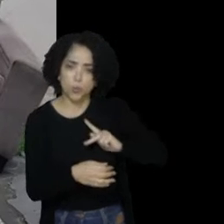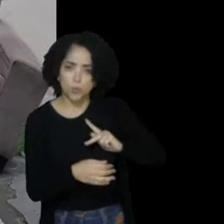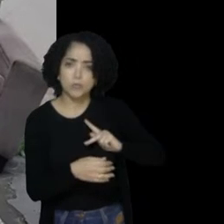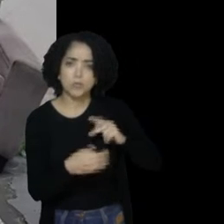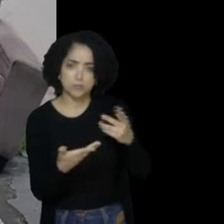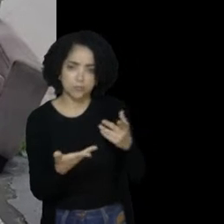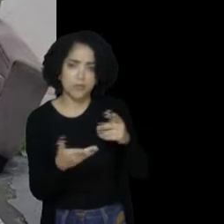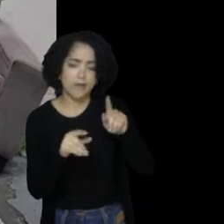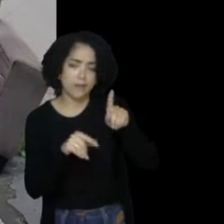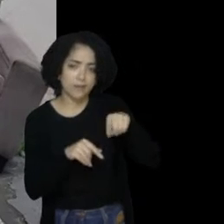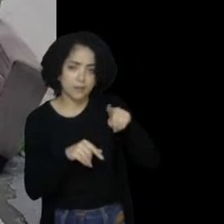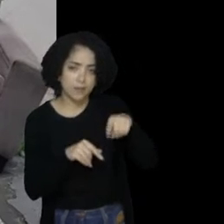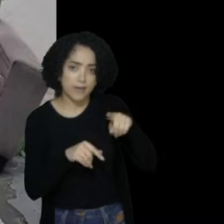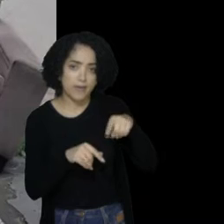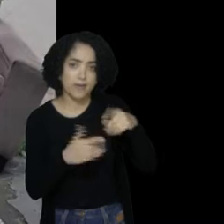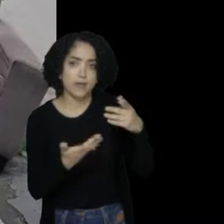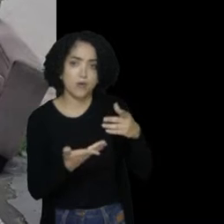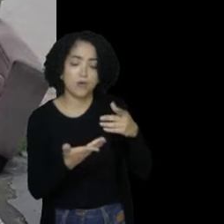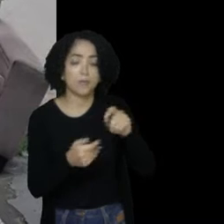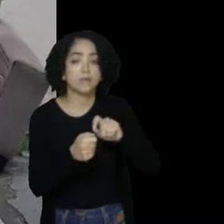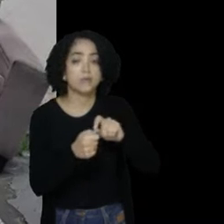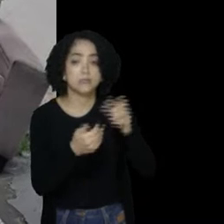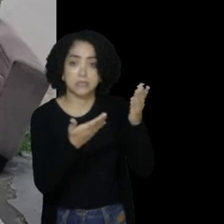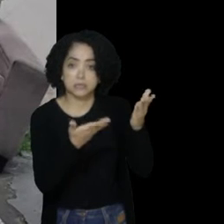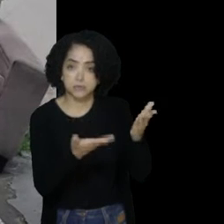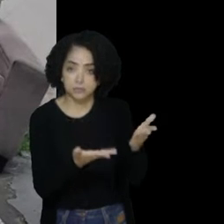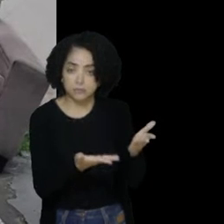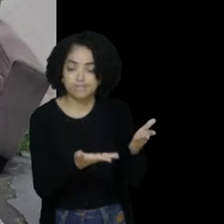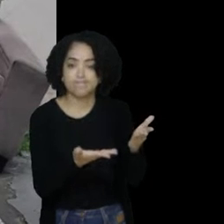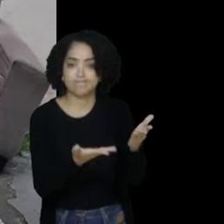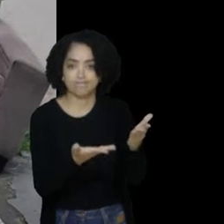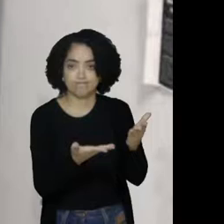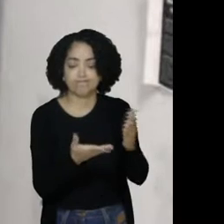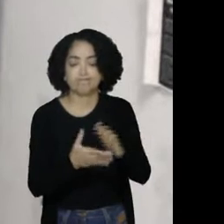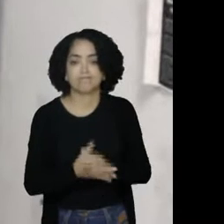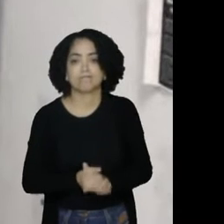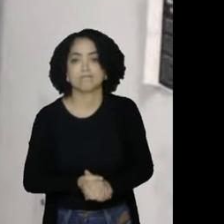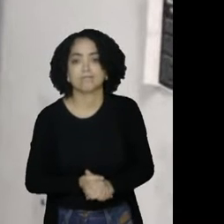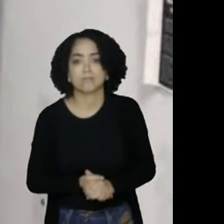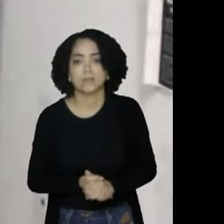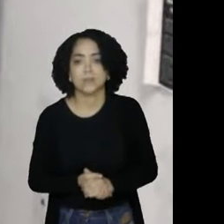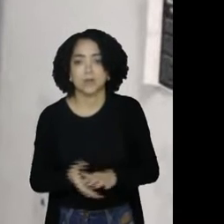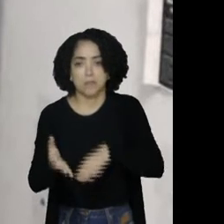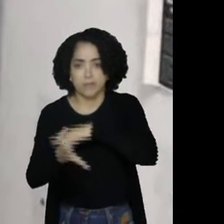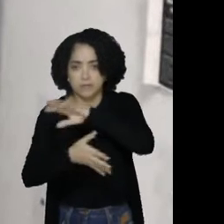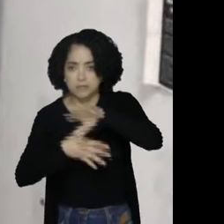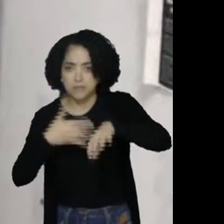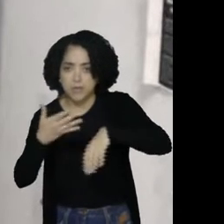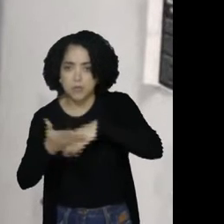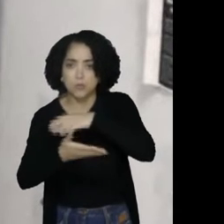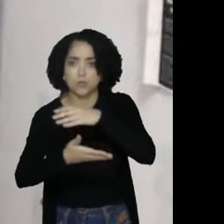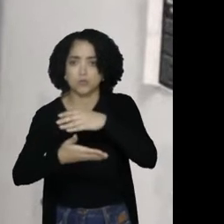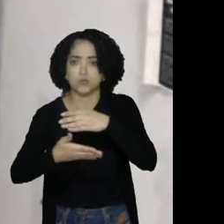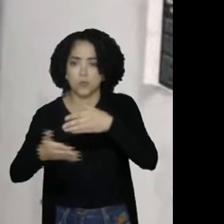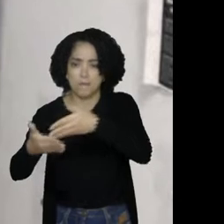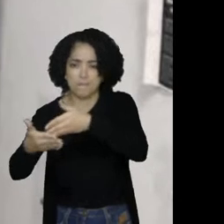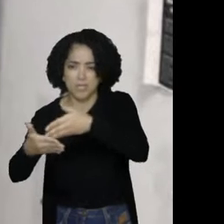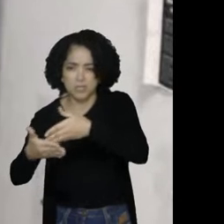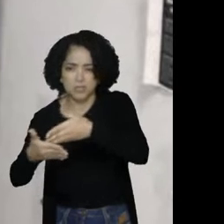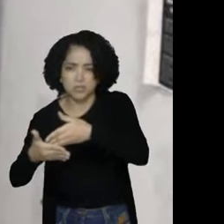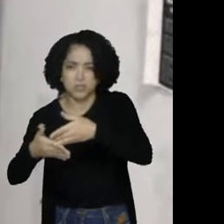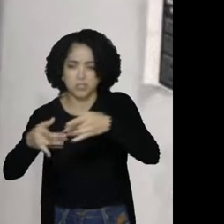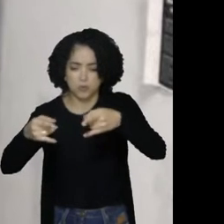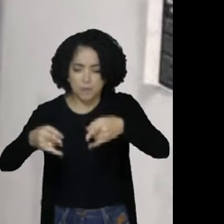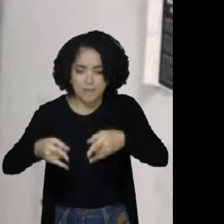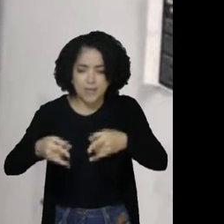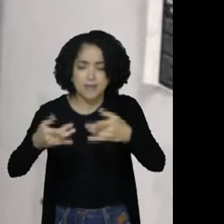bem público para fazer aquilo ali, para fazer a barricada. Olha ali, as carteiras, as coisas